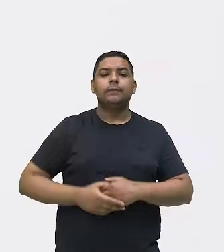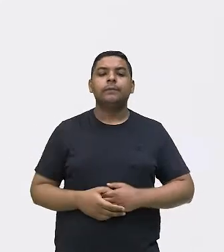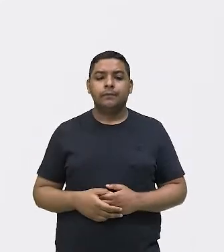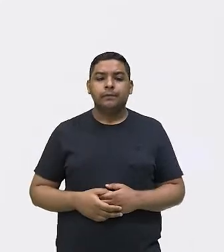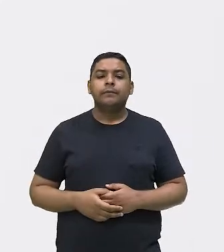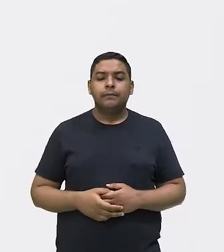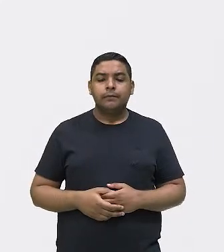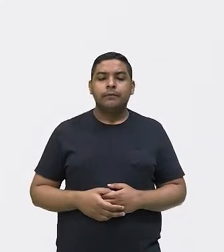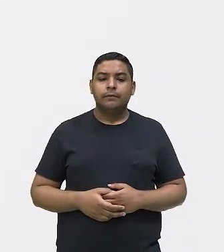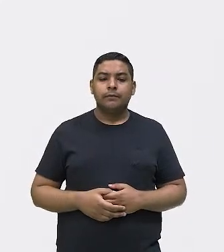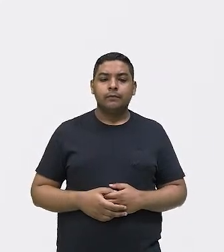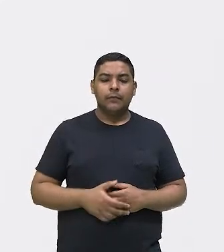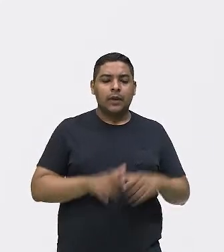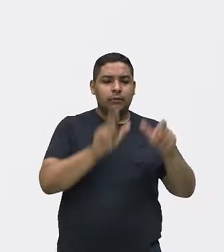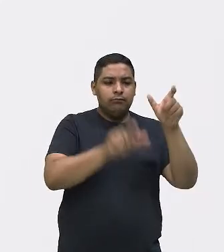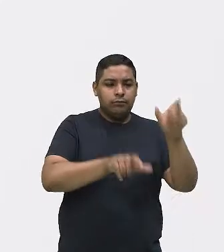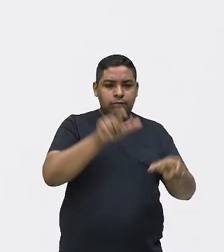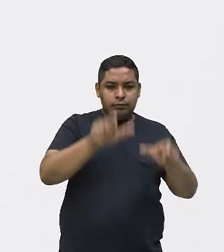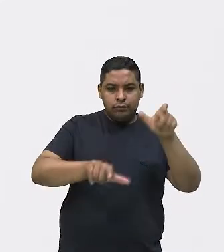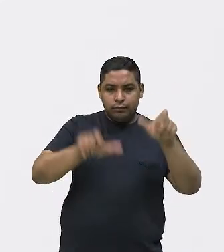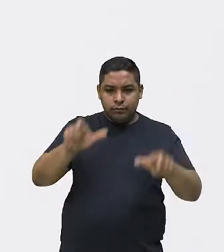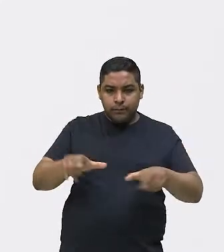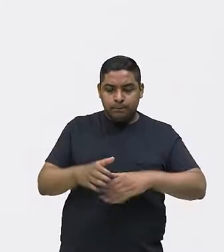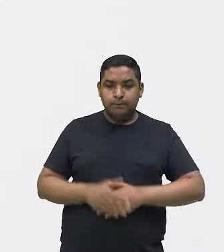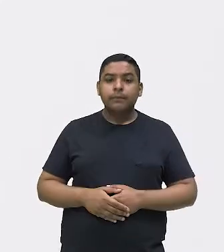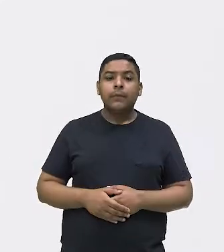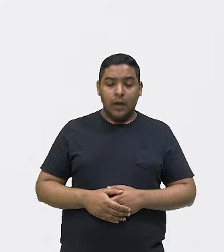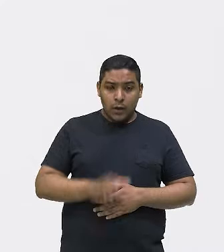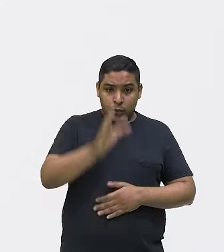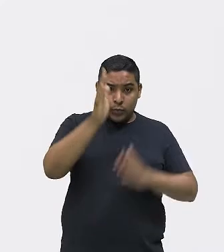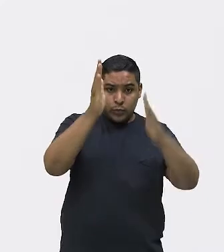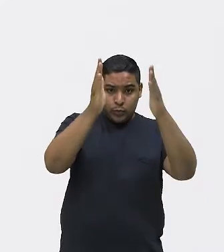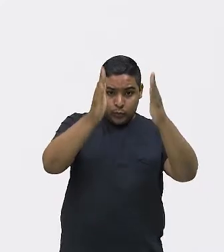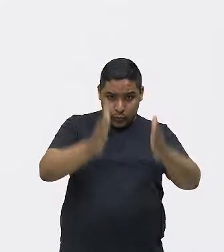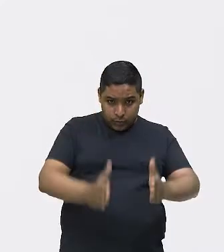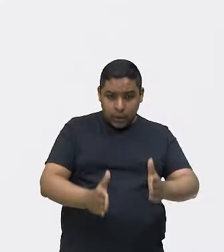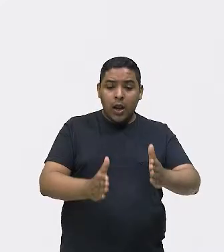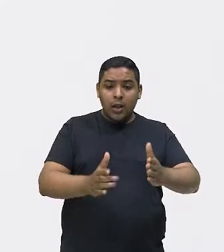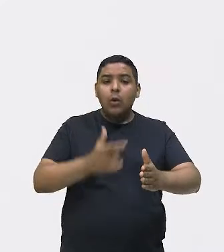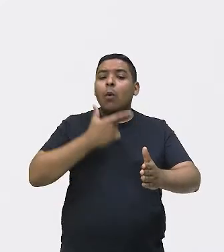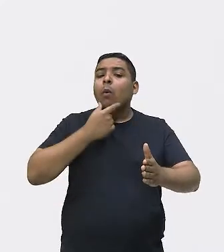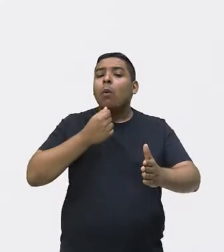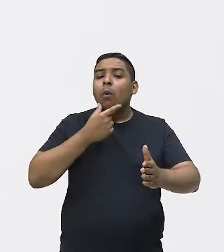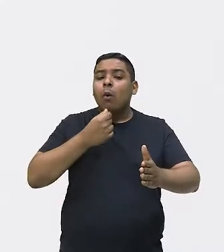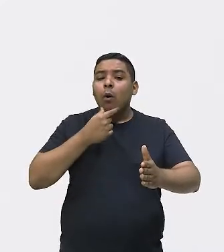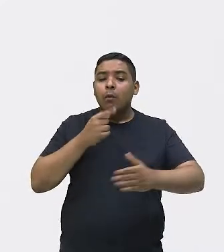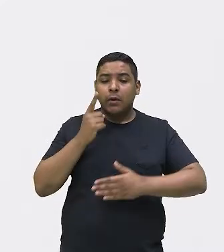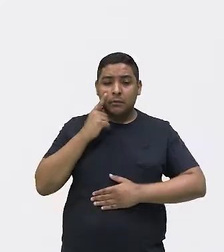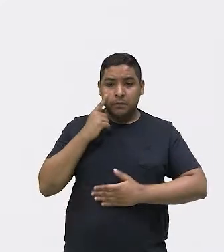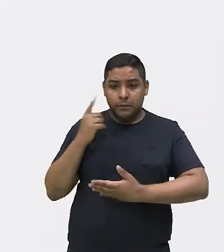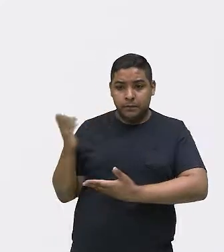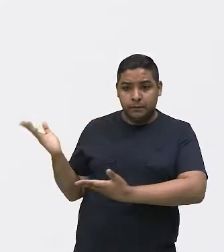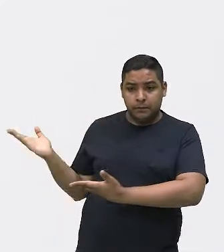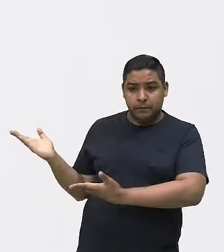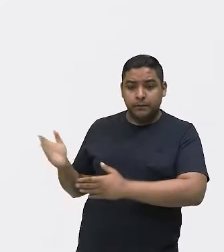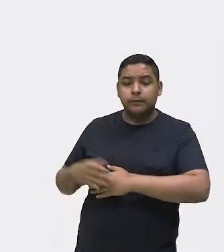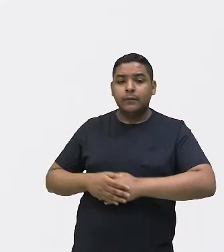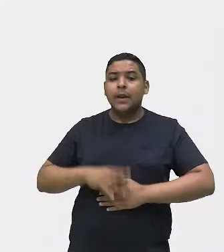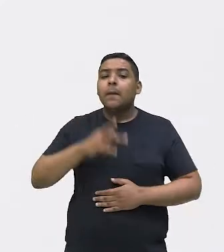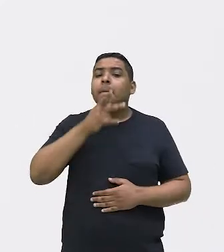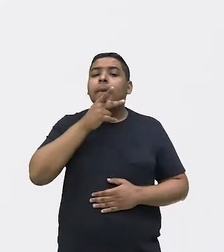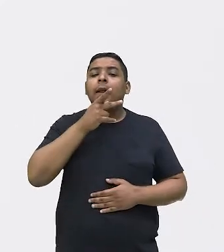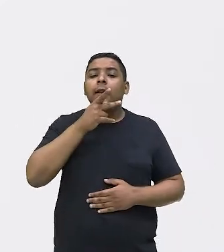não é isso? No centro da imagem, observem essa imagem aí, o filósofo